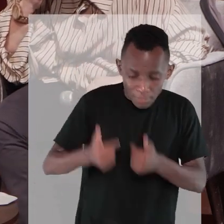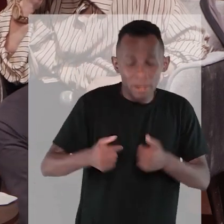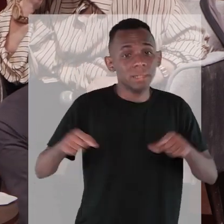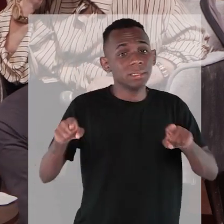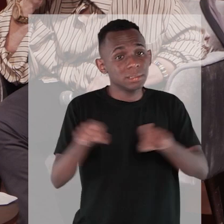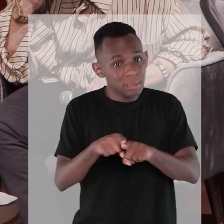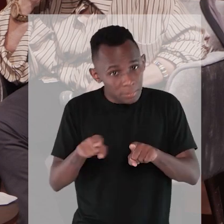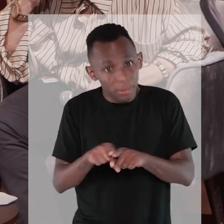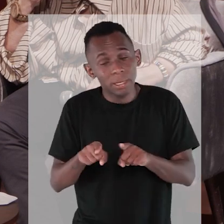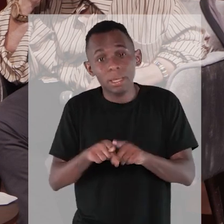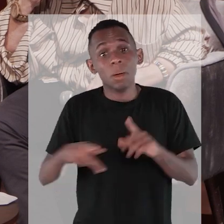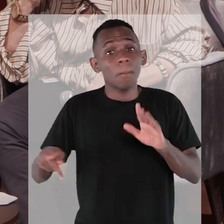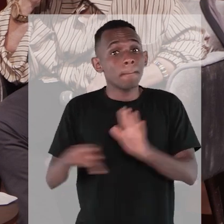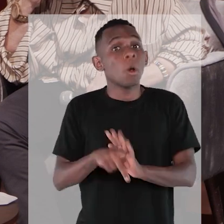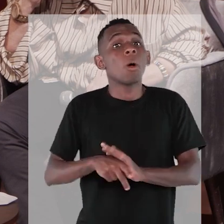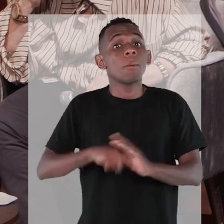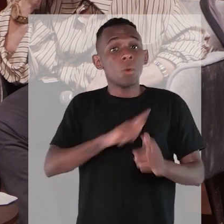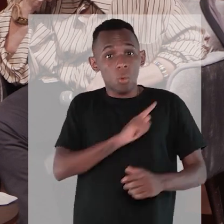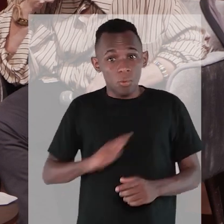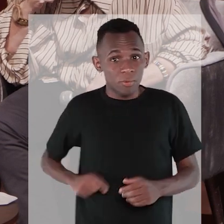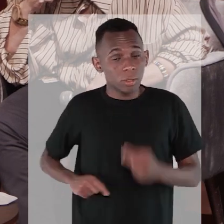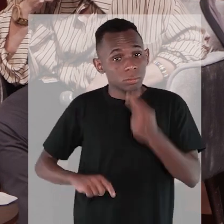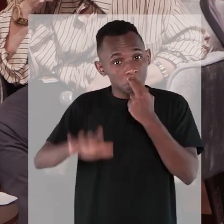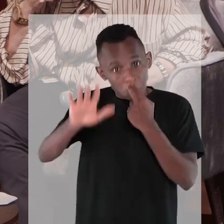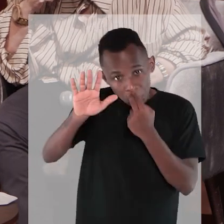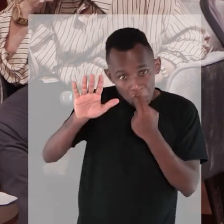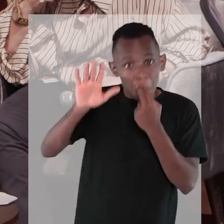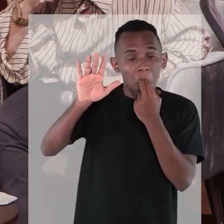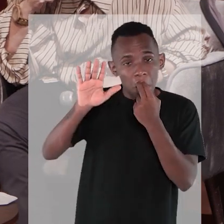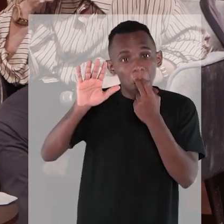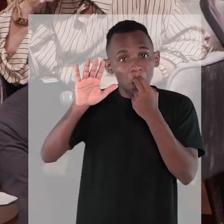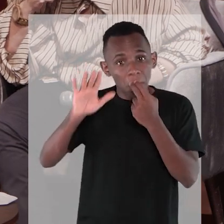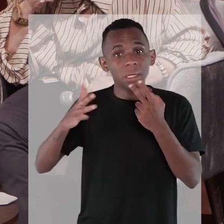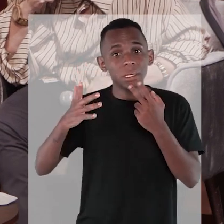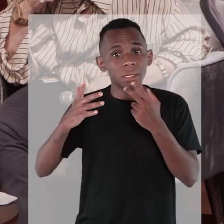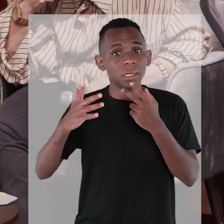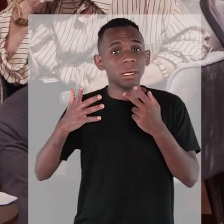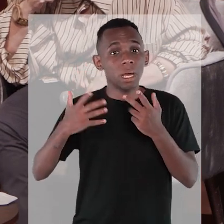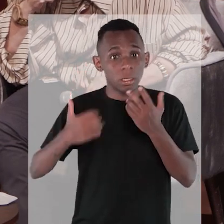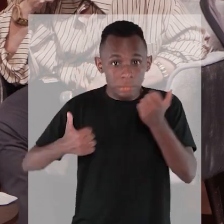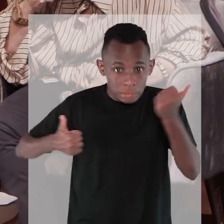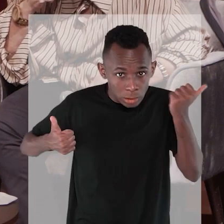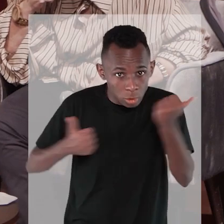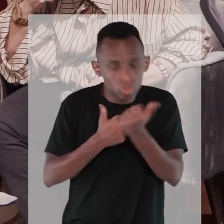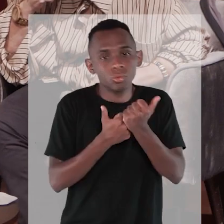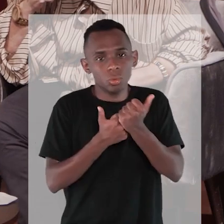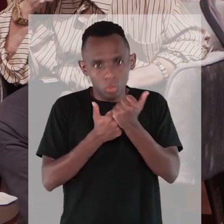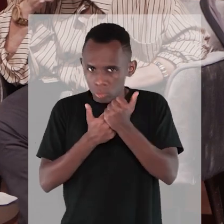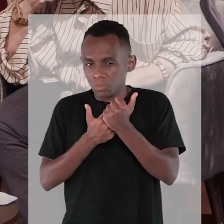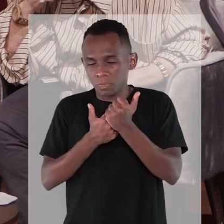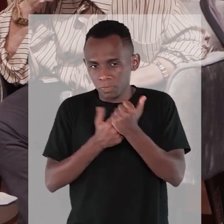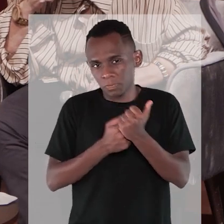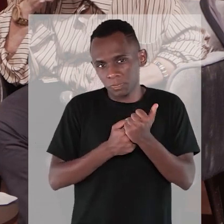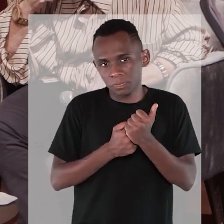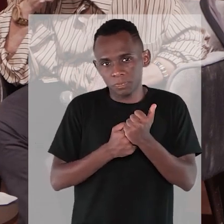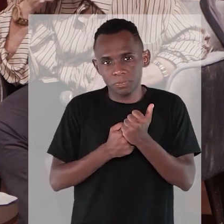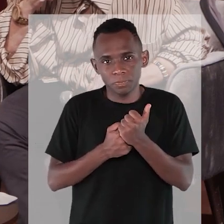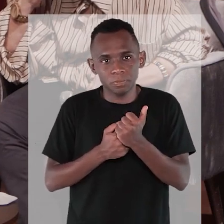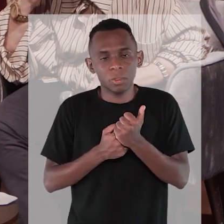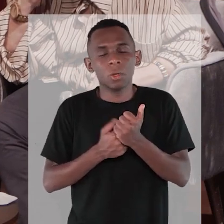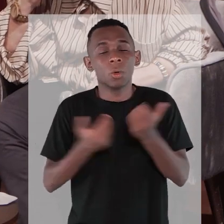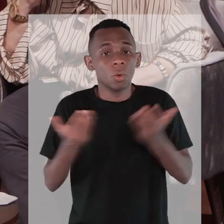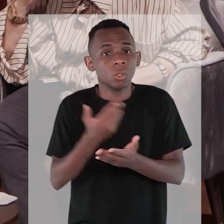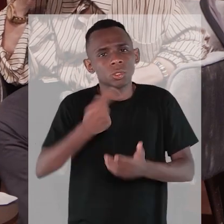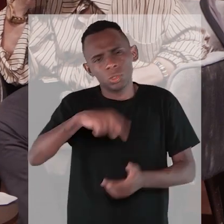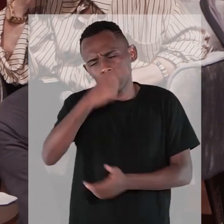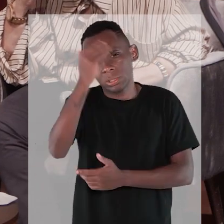nazista, né, que ajudou, digamos assim, ainda que não seja totalmente verdadeiro, e nós hoje